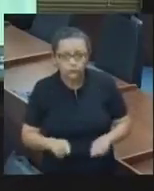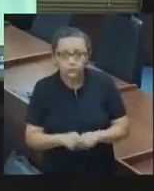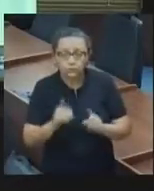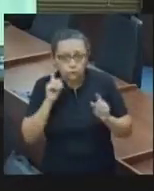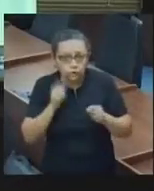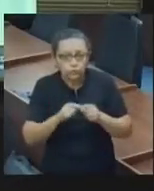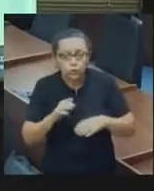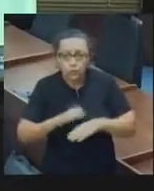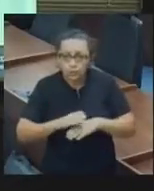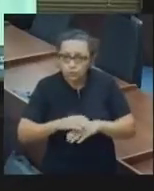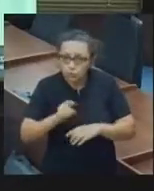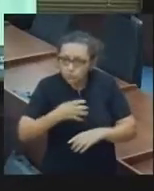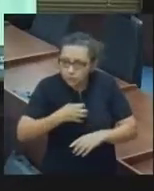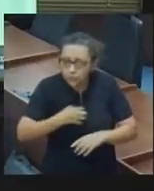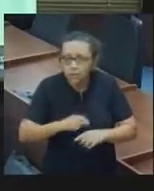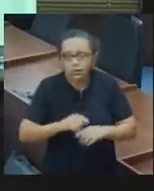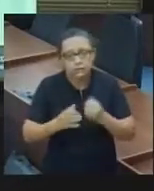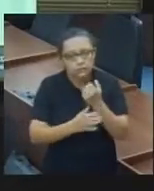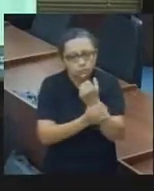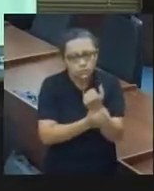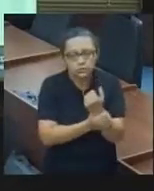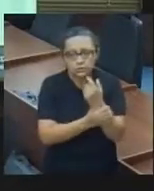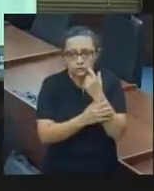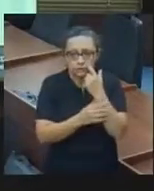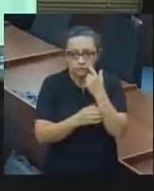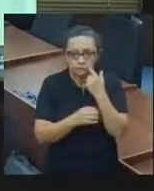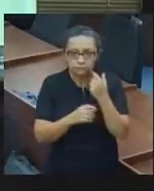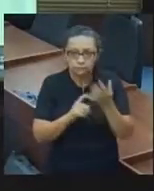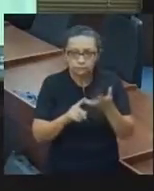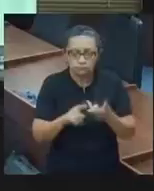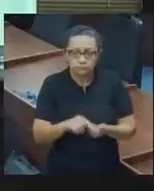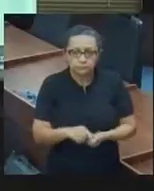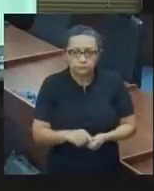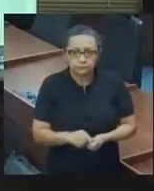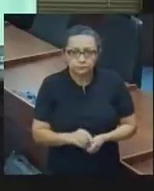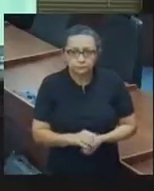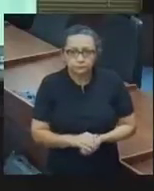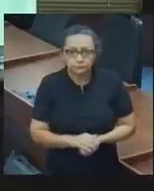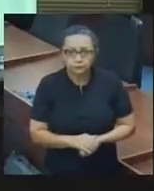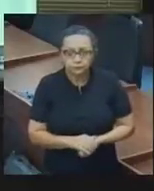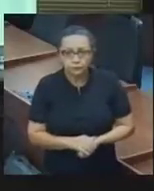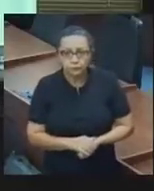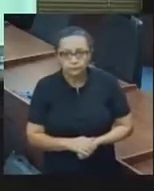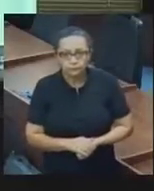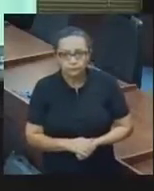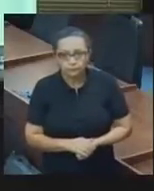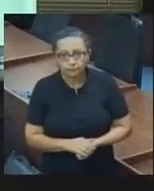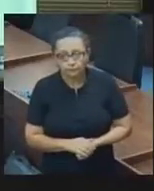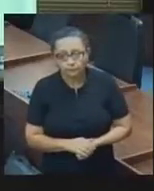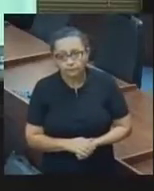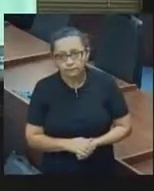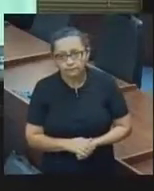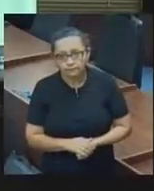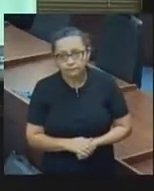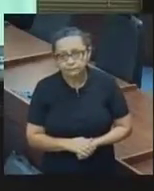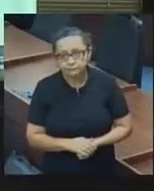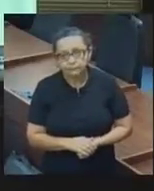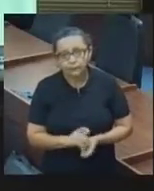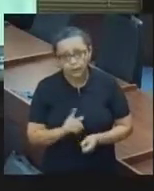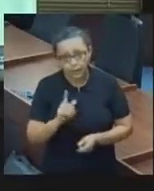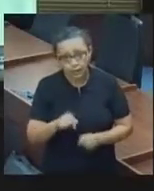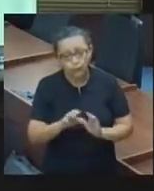independência segurança e aí vai a redação do da da lei é um